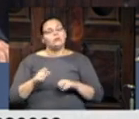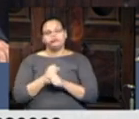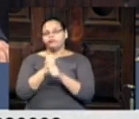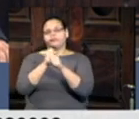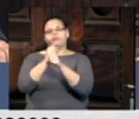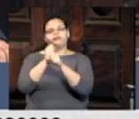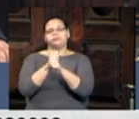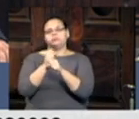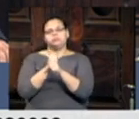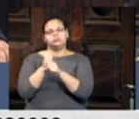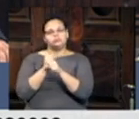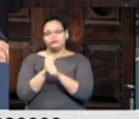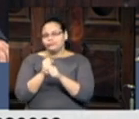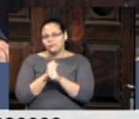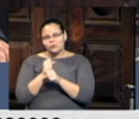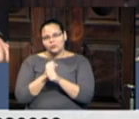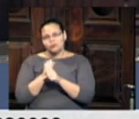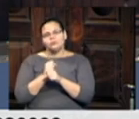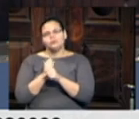anos, décadas,